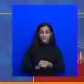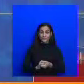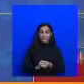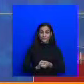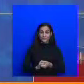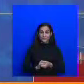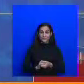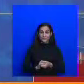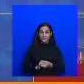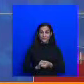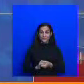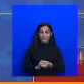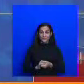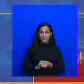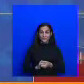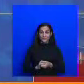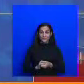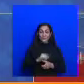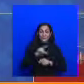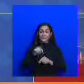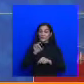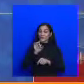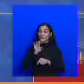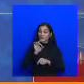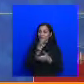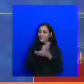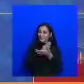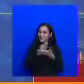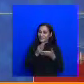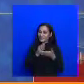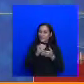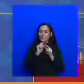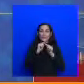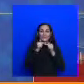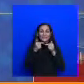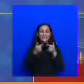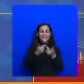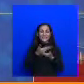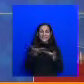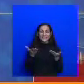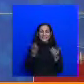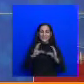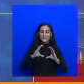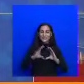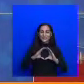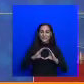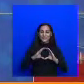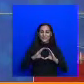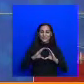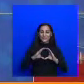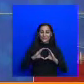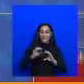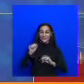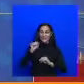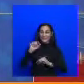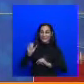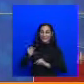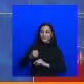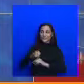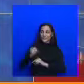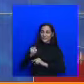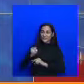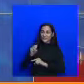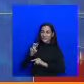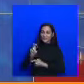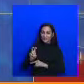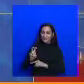número 84. O sorteio está só começando. Boa sorte. Bola azul 85.